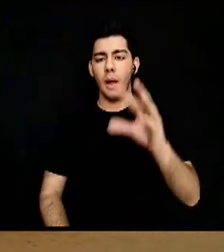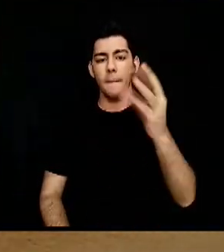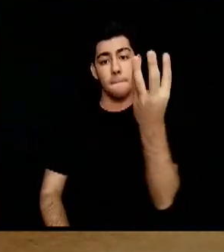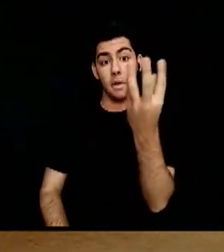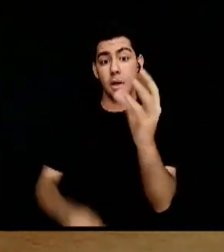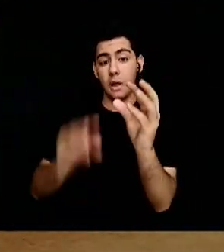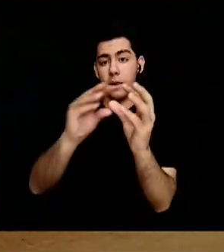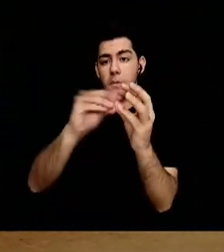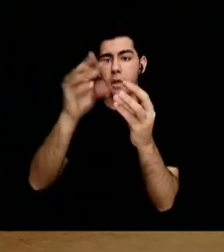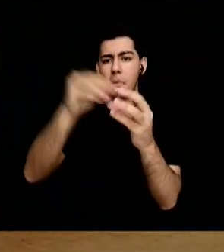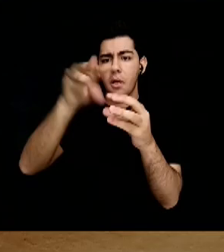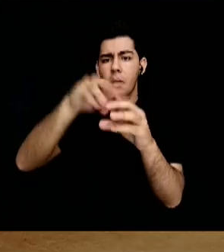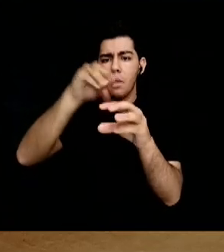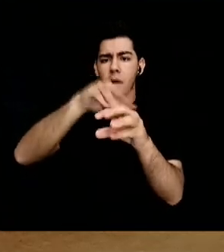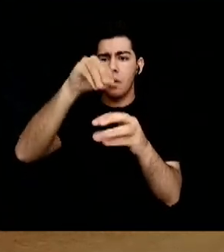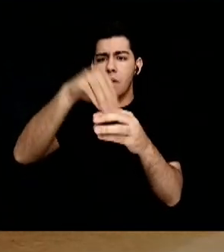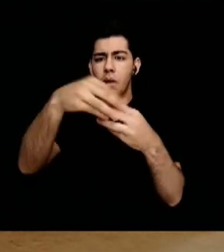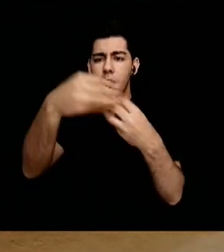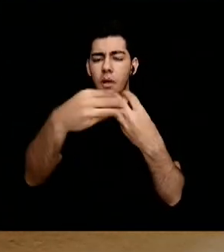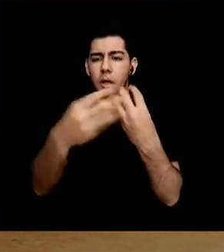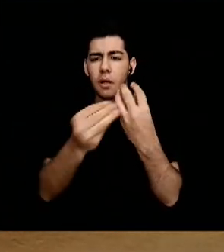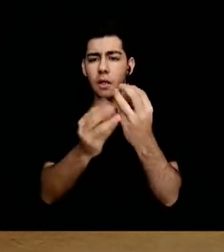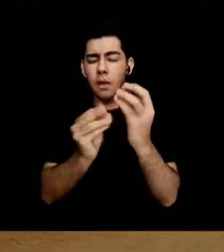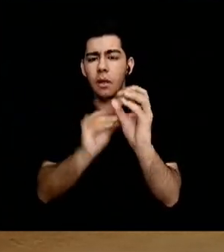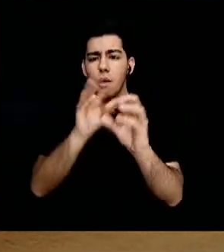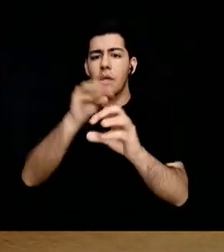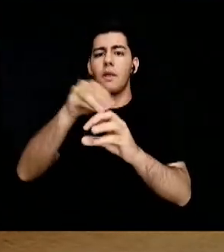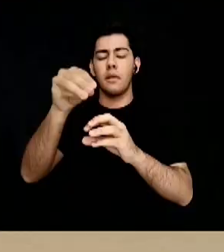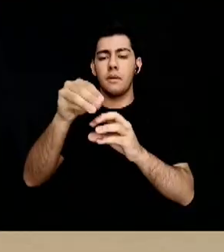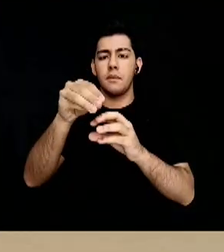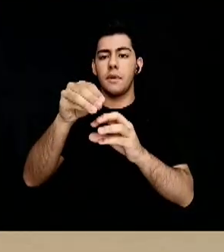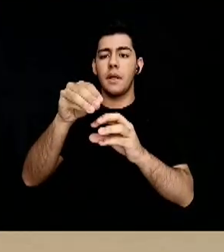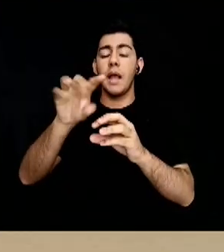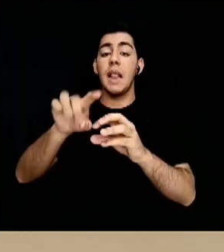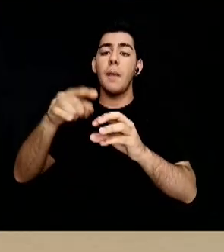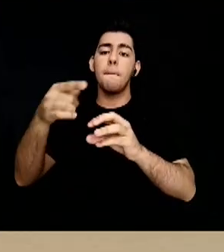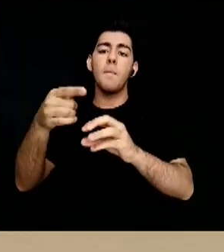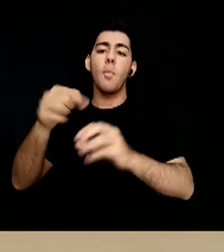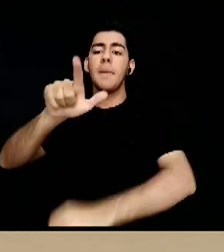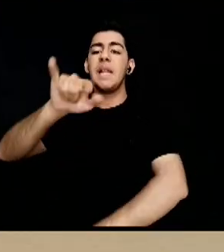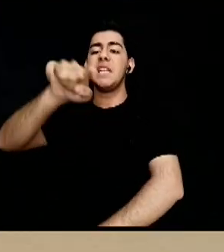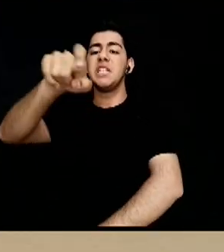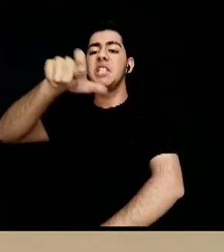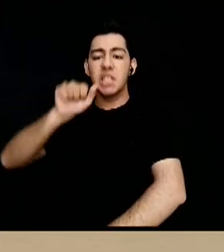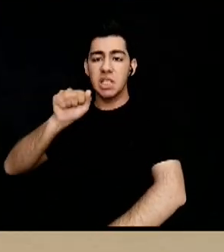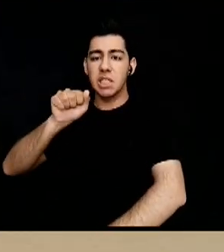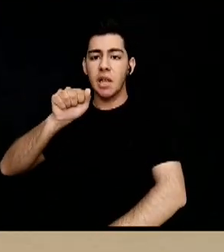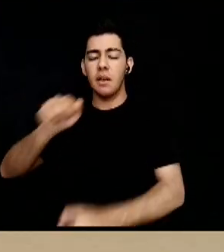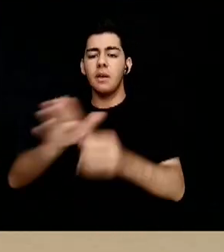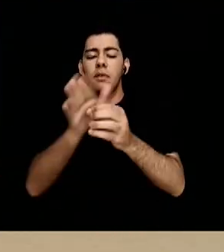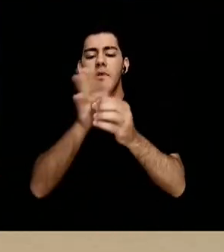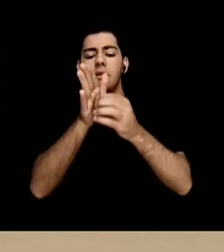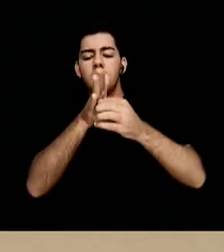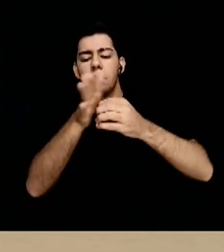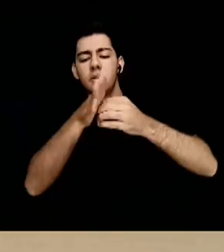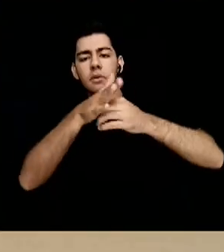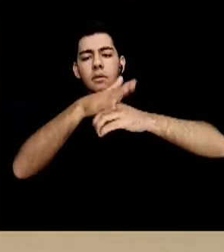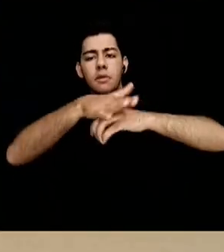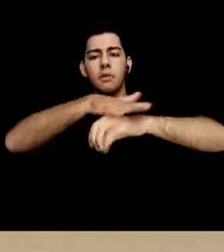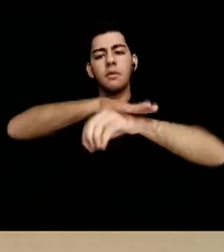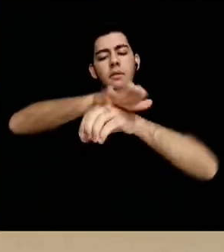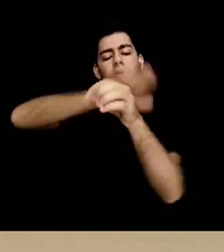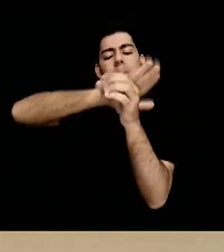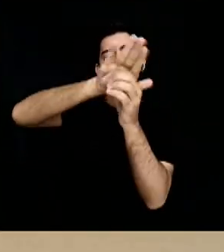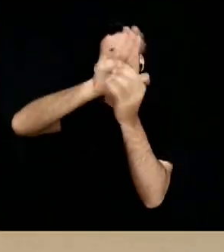lixa 180 e lixo todos os lados para ela ficar bem porosa. E aí eu consigo algo muito